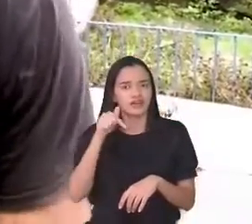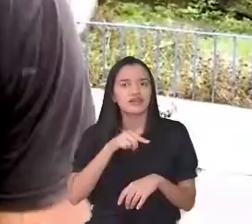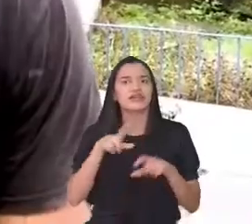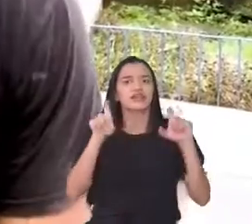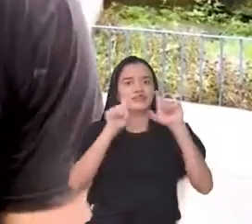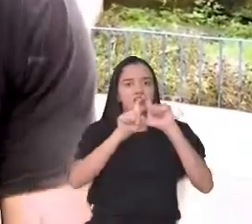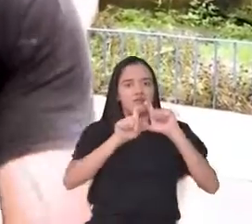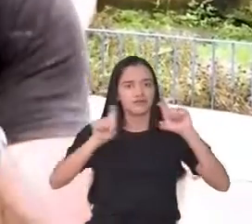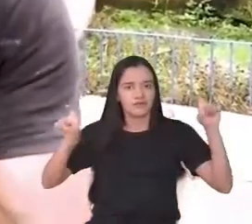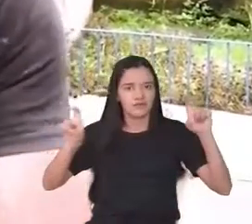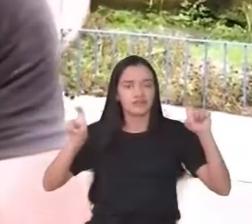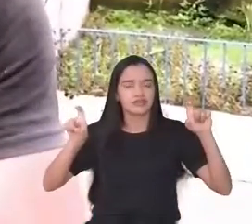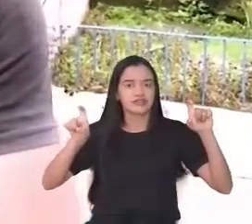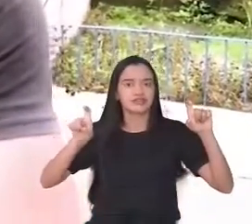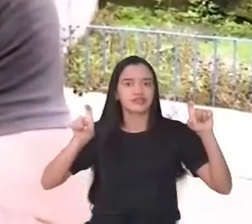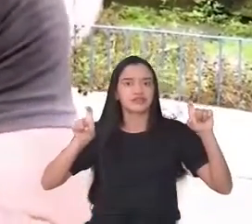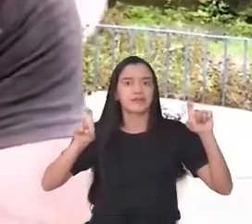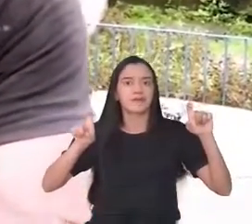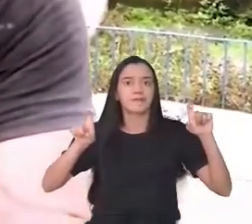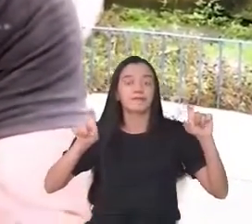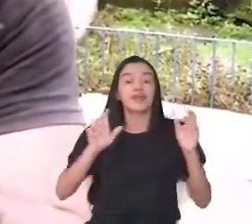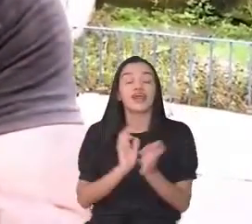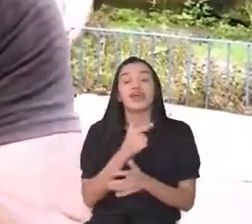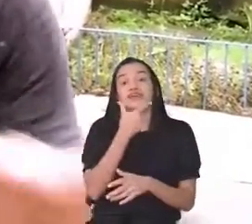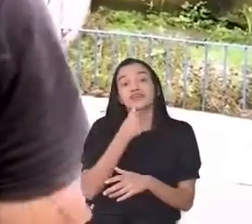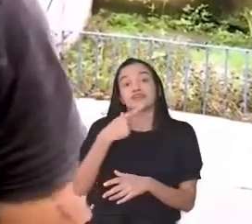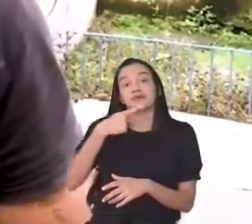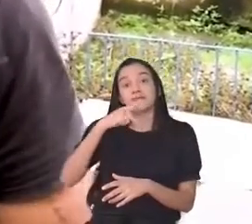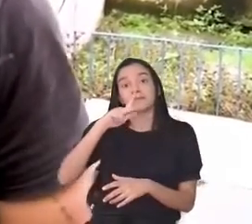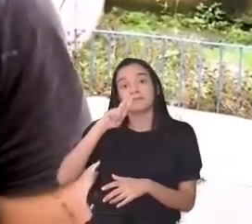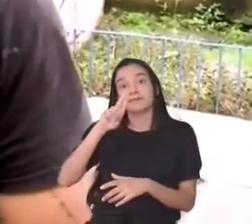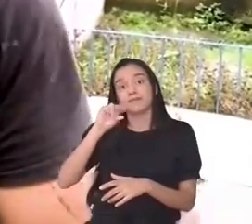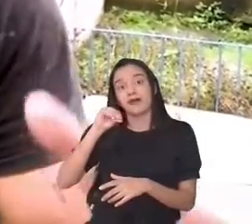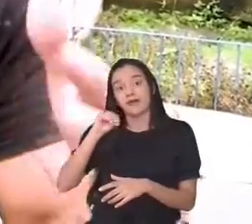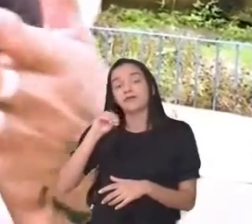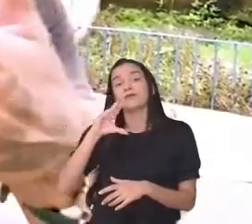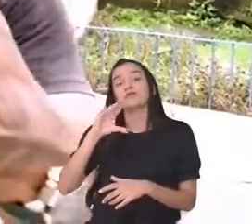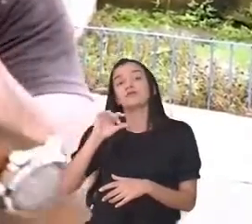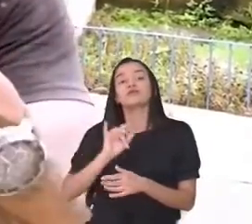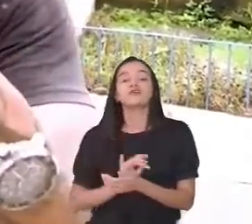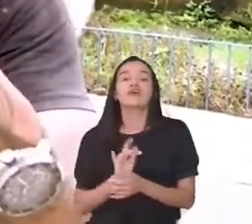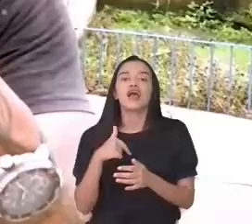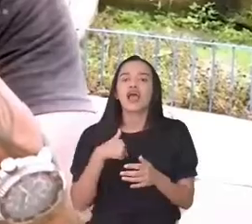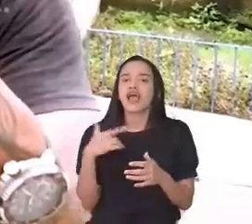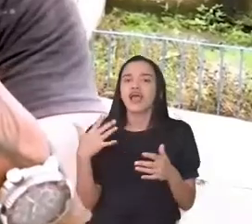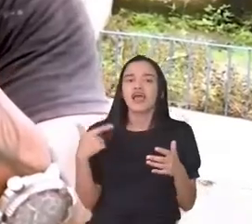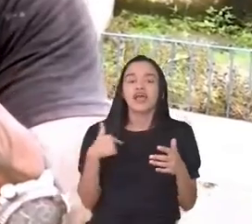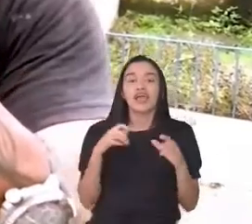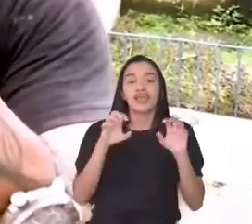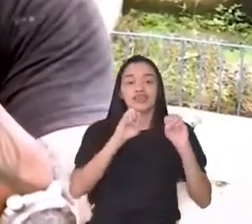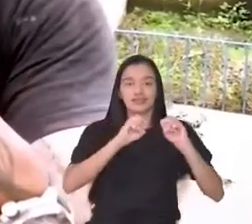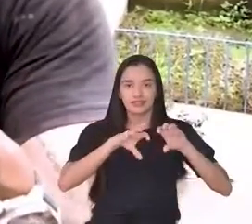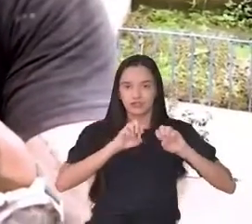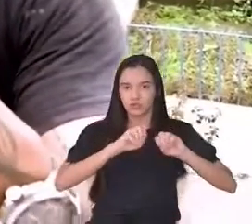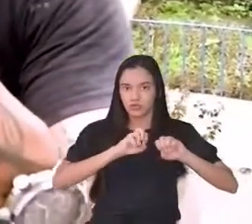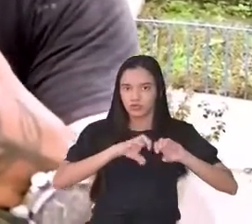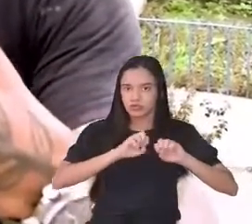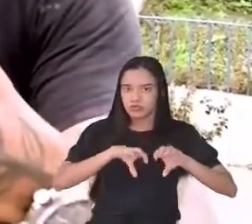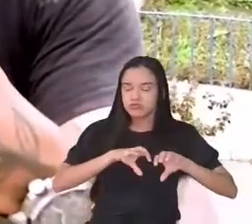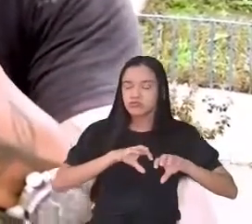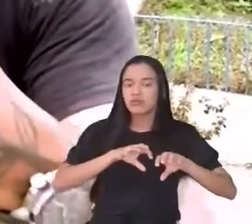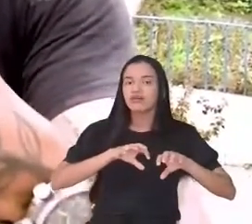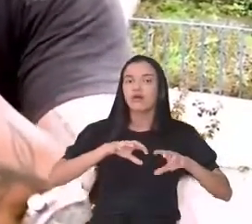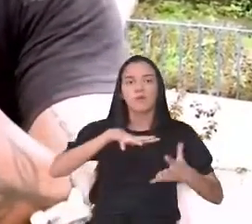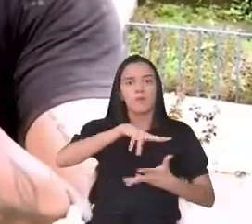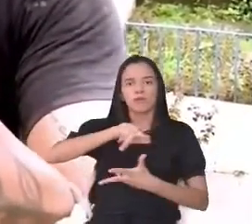frase, que é a frase de Paulo Freire, aquela clássica: educação não muda